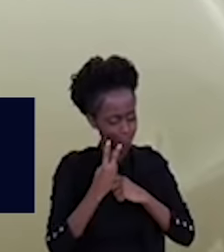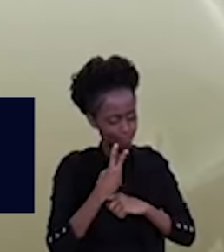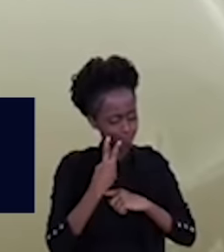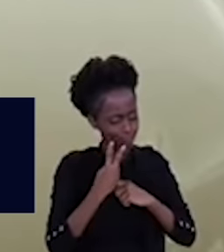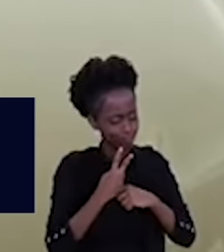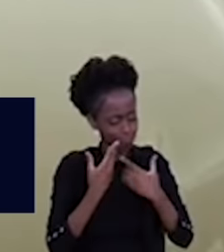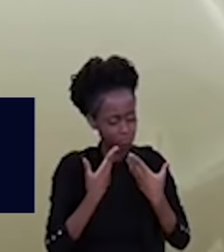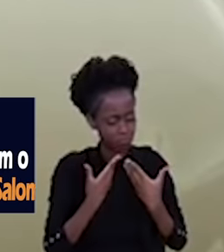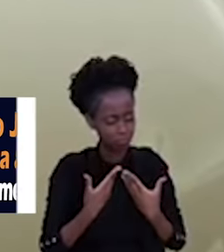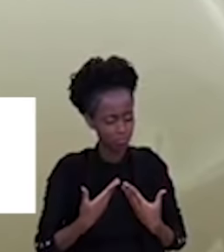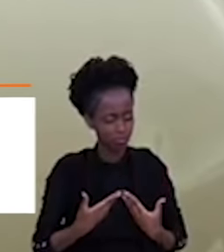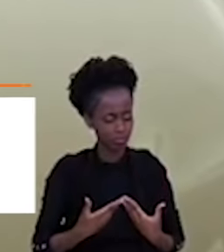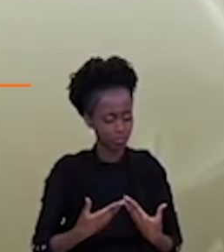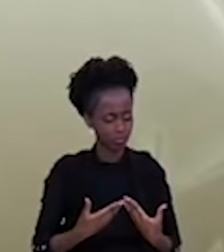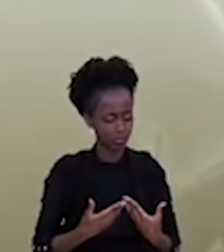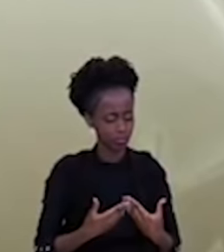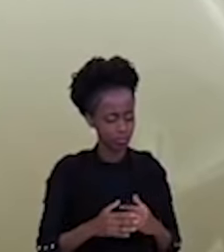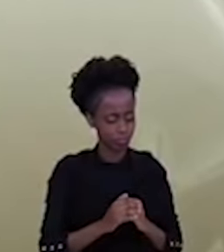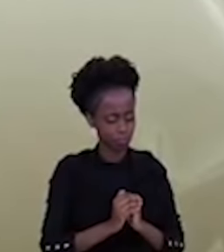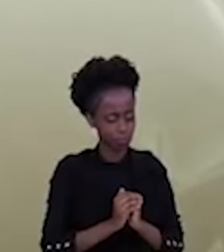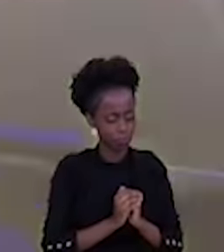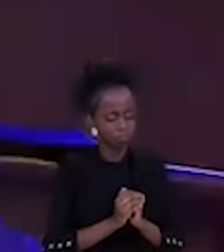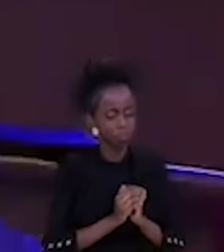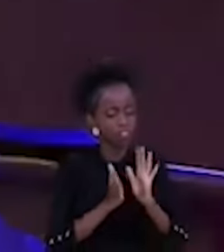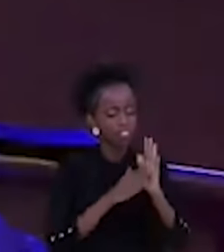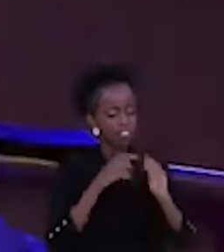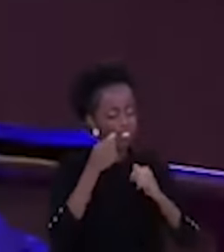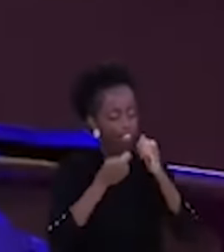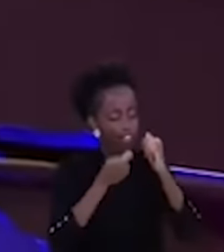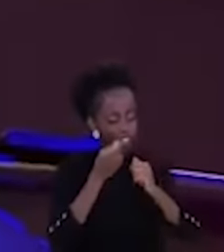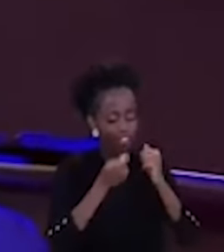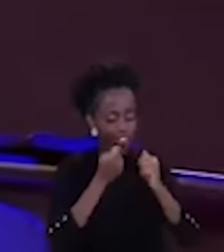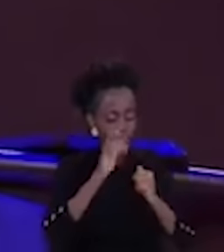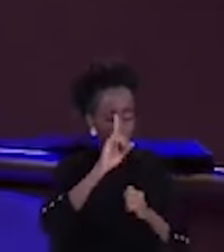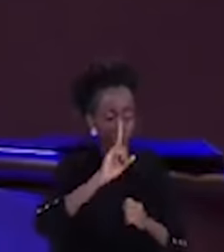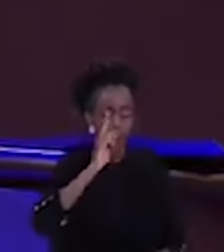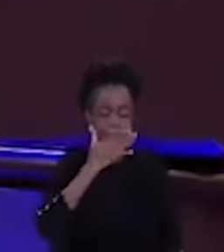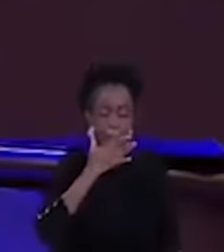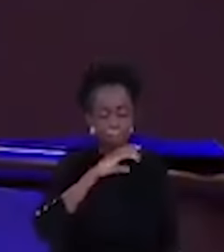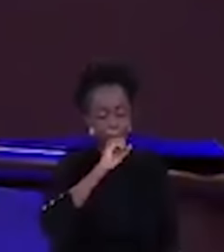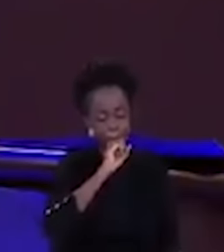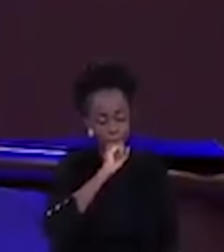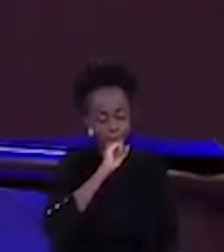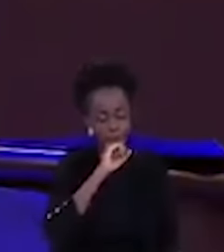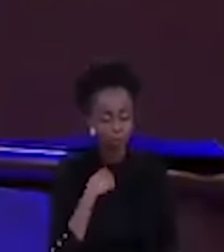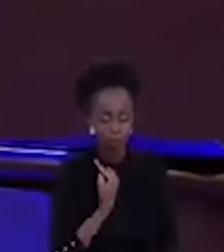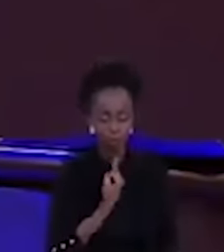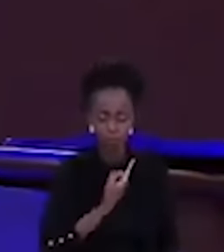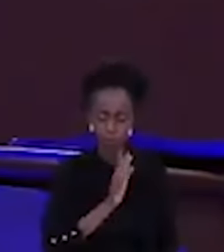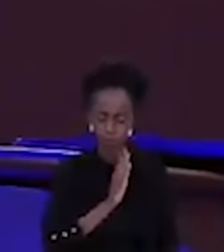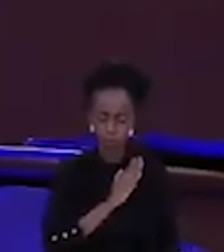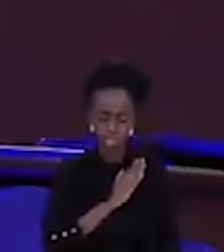me envolver. Aleluia. Ó, meu Pai, sobre o nosso coração